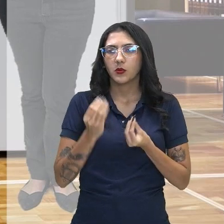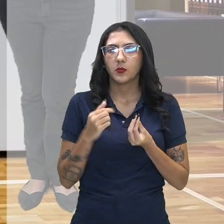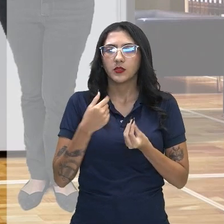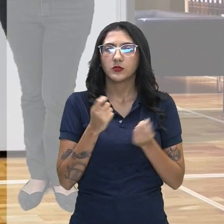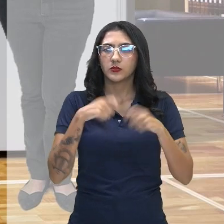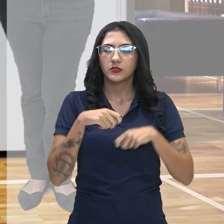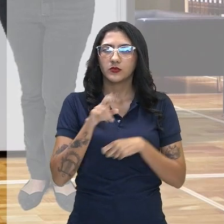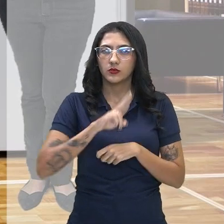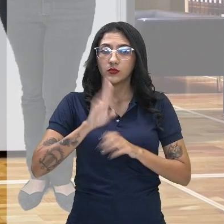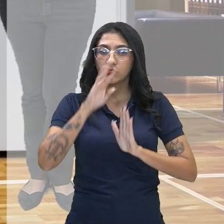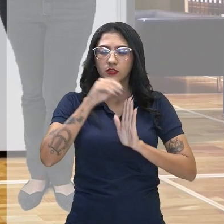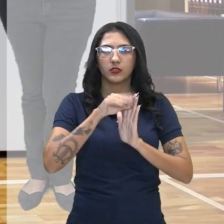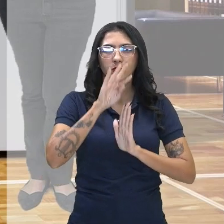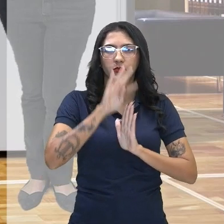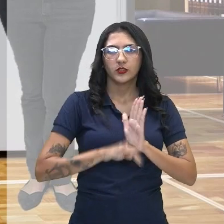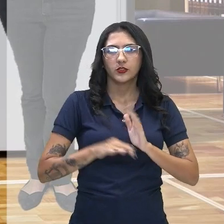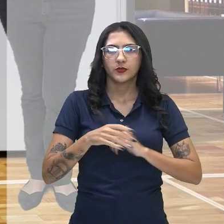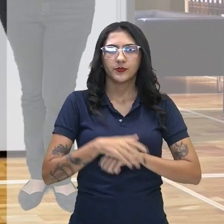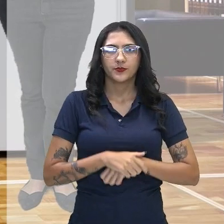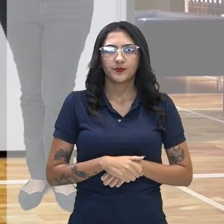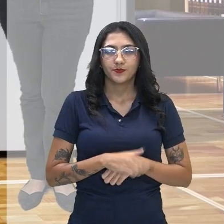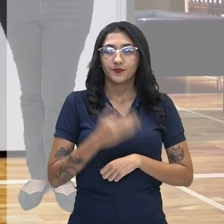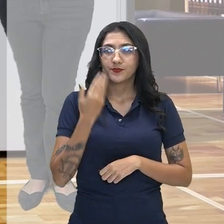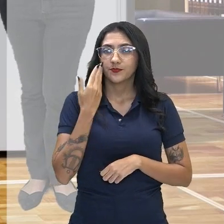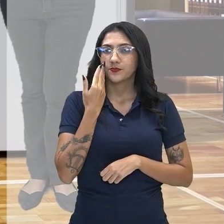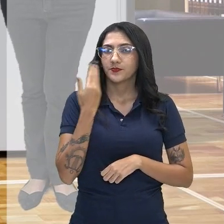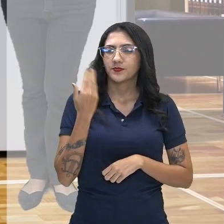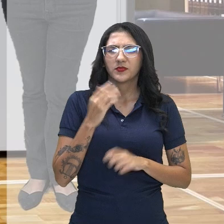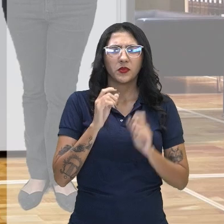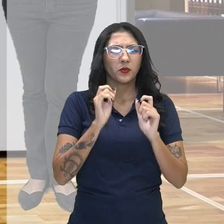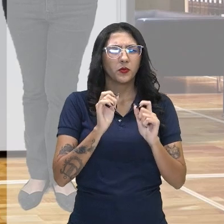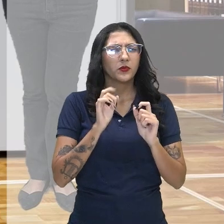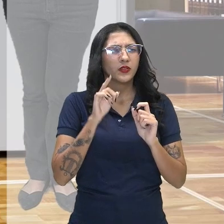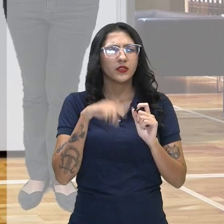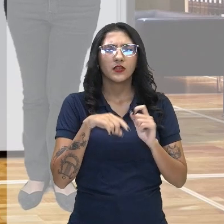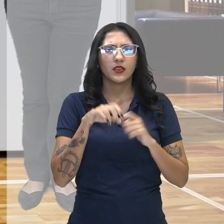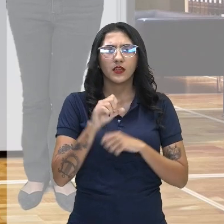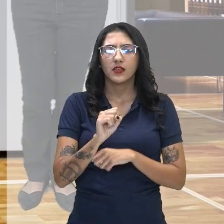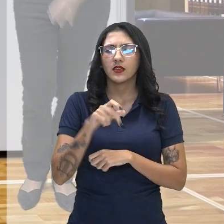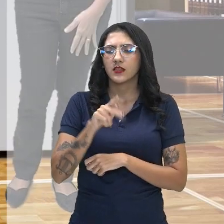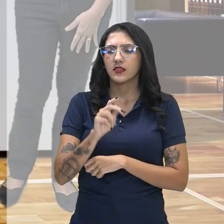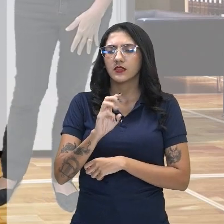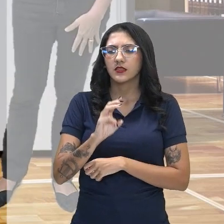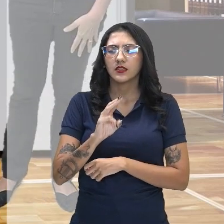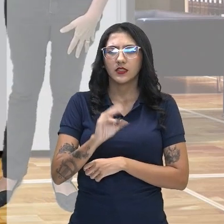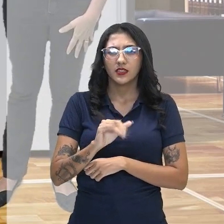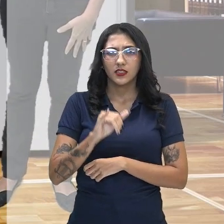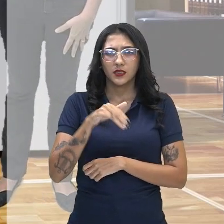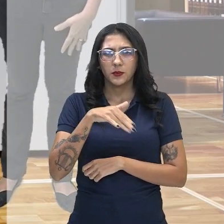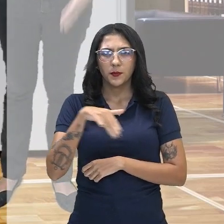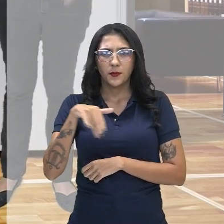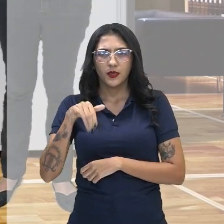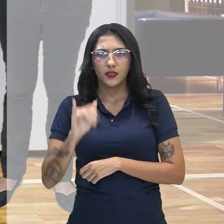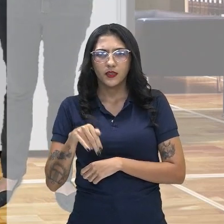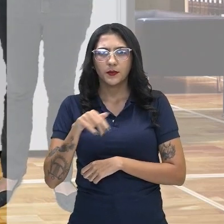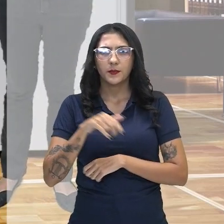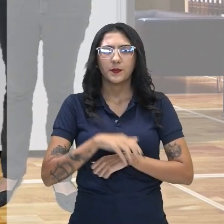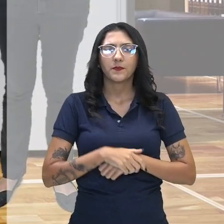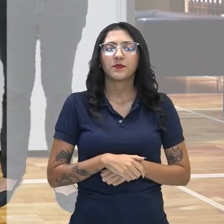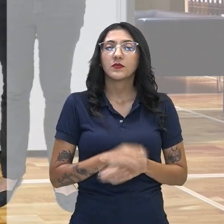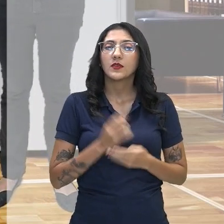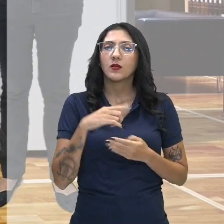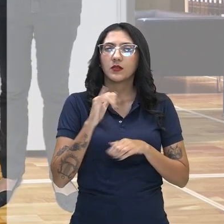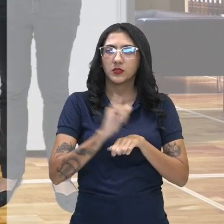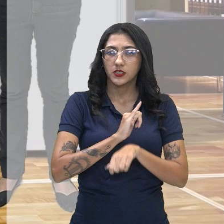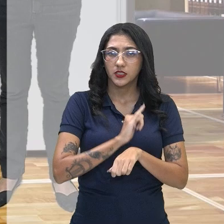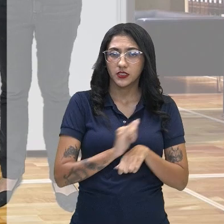de um texto. Então, iniciando, nós temos aqui o que é o skimming exatamente. Então, acompanhe, olha só. É uma estratégia